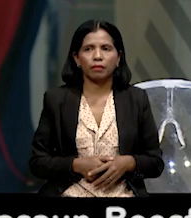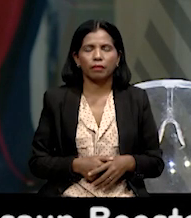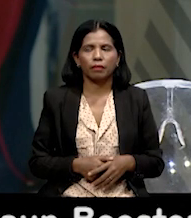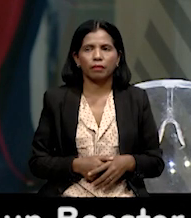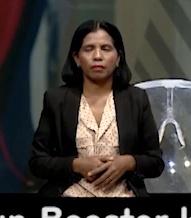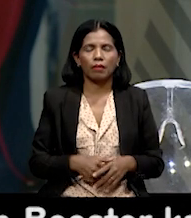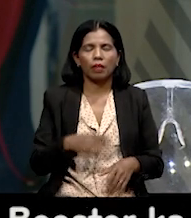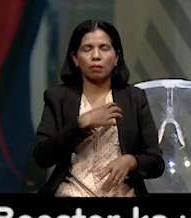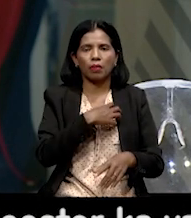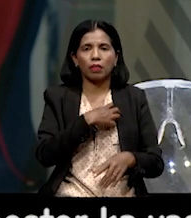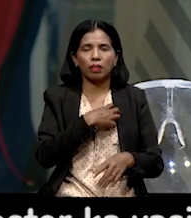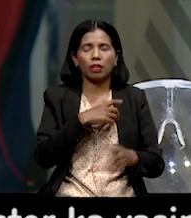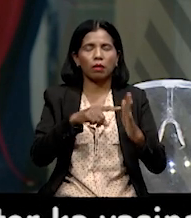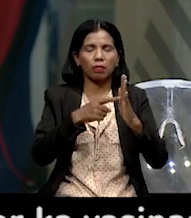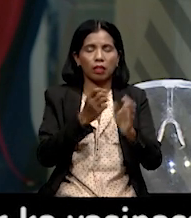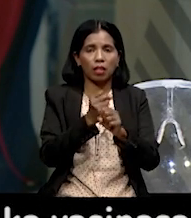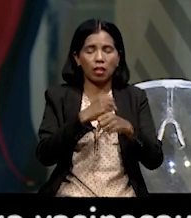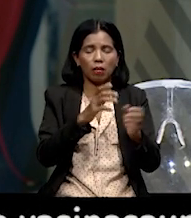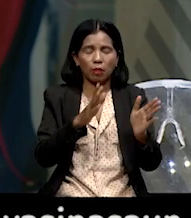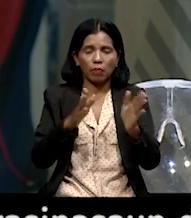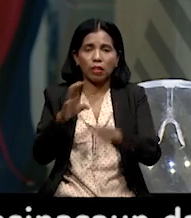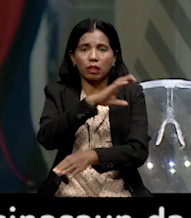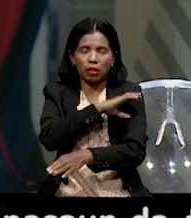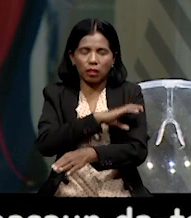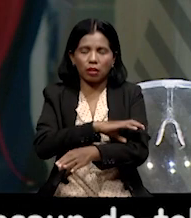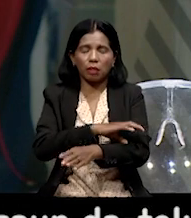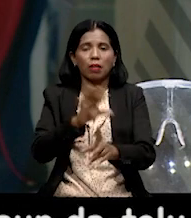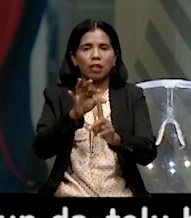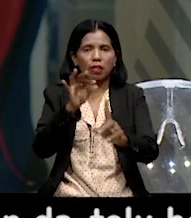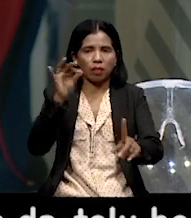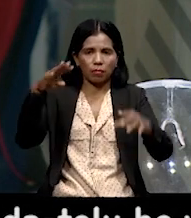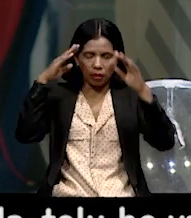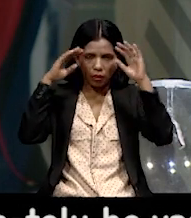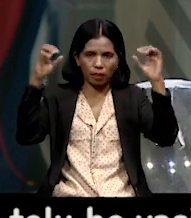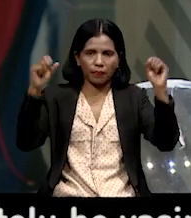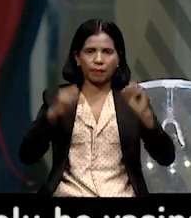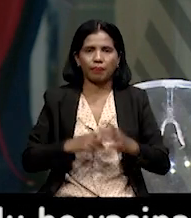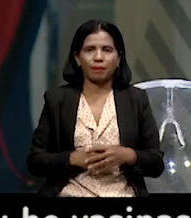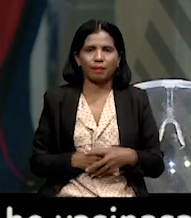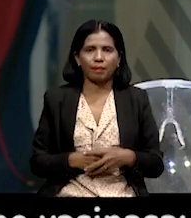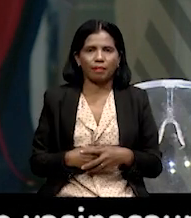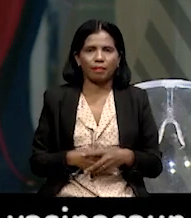Penitele hau halo preparação segurança ba eleição presidencial.